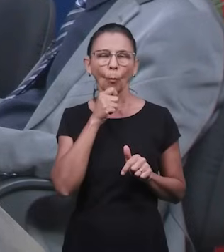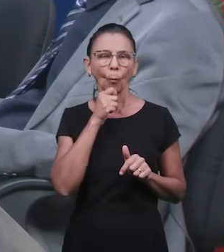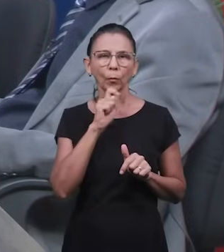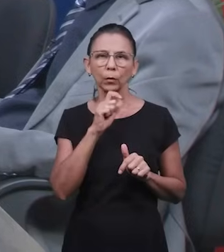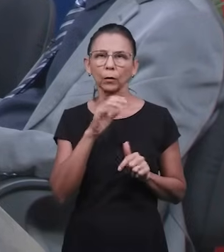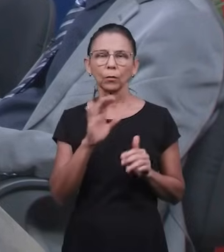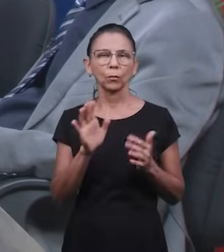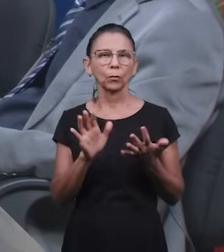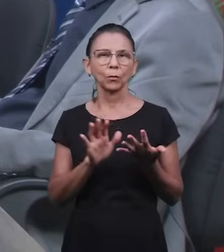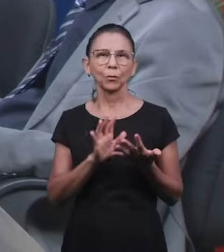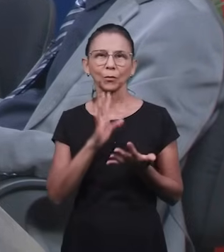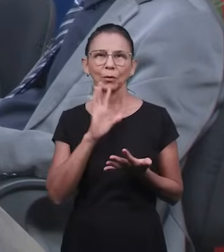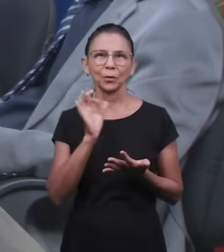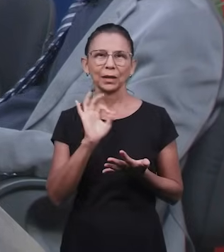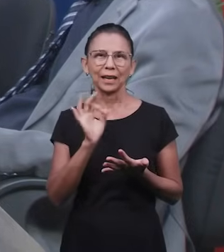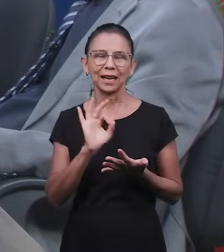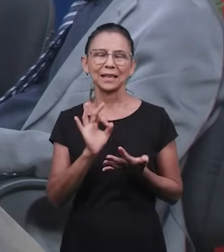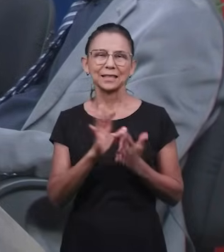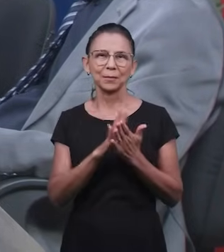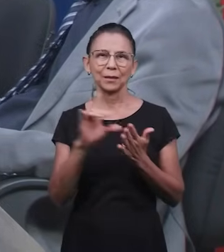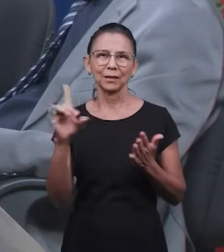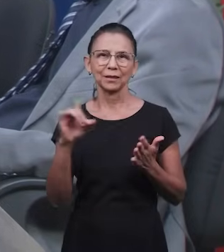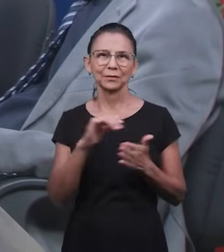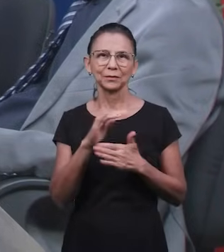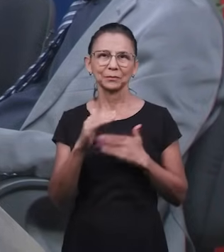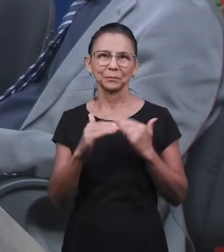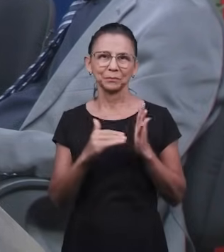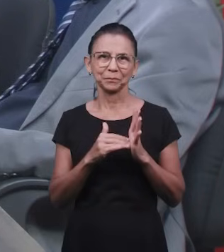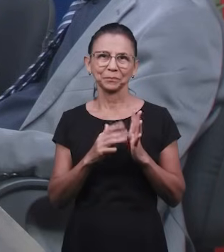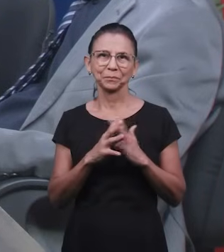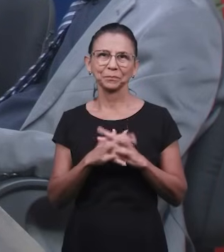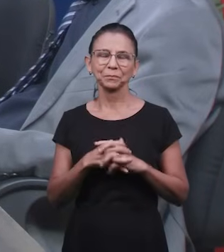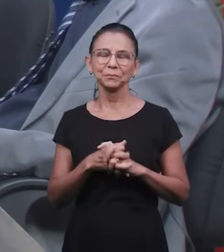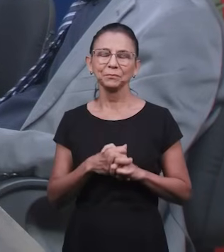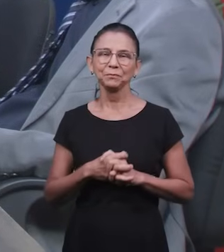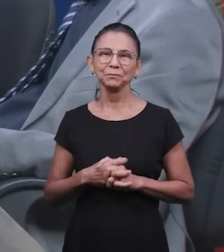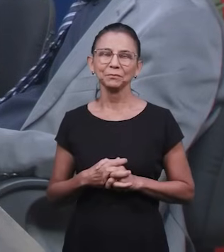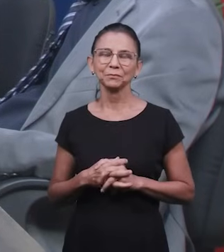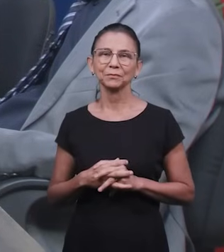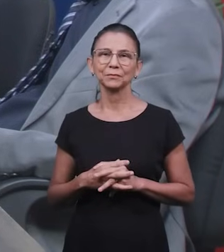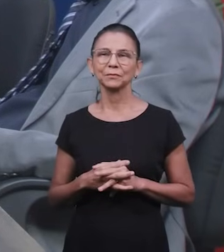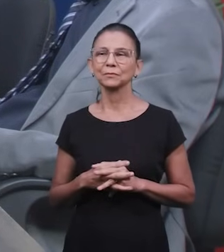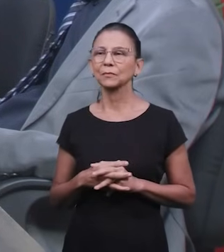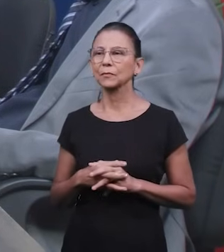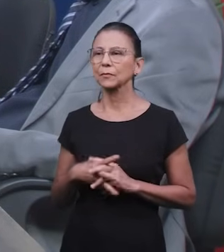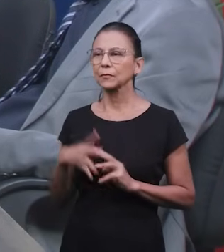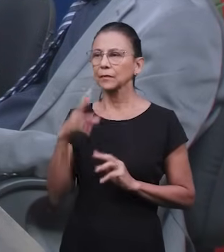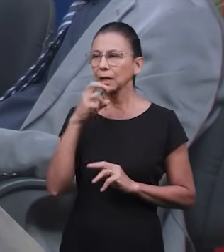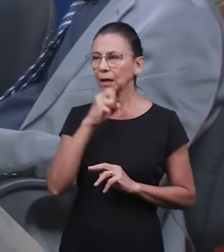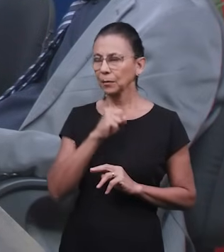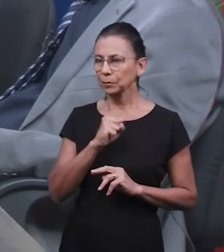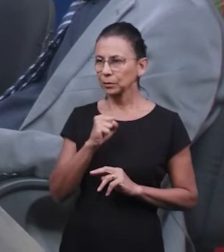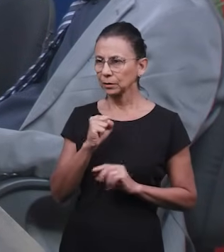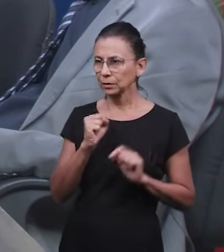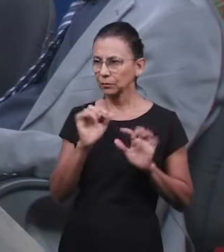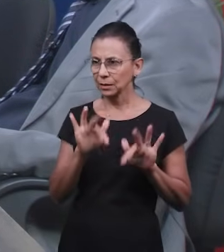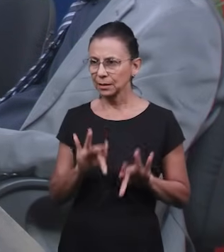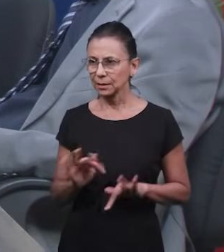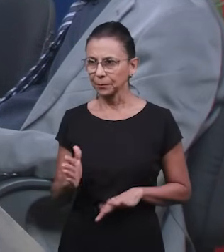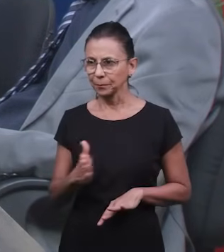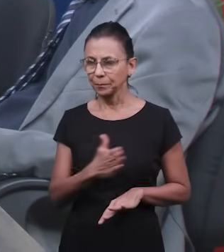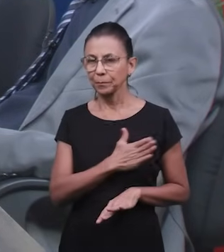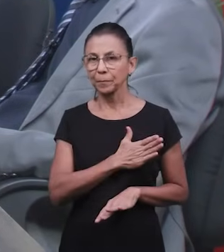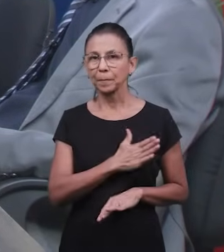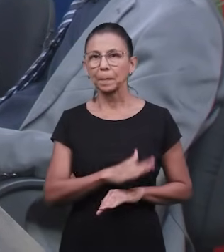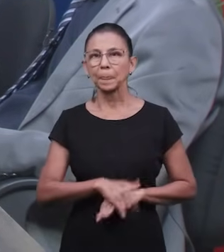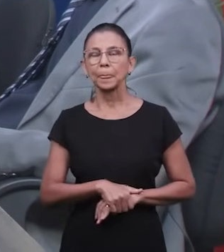Pastor Alexandro, eu vou encerrar com uma palavra aqui bem rápida. Né? Primeiro, essa questão da consulta à palavra. Tem um